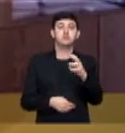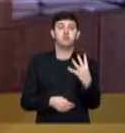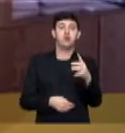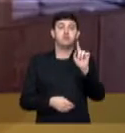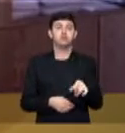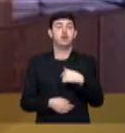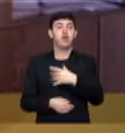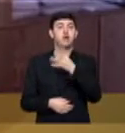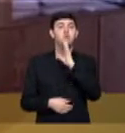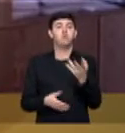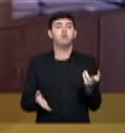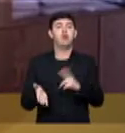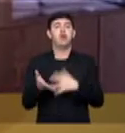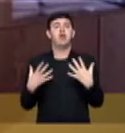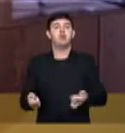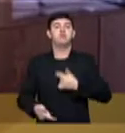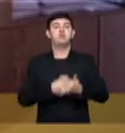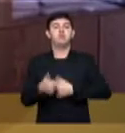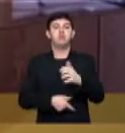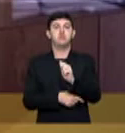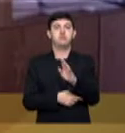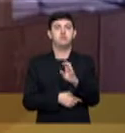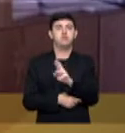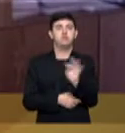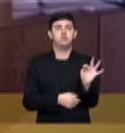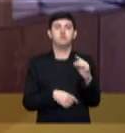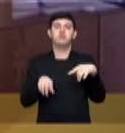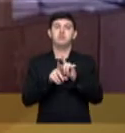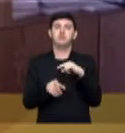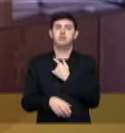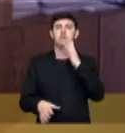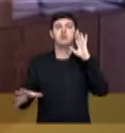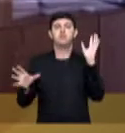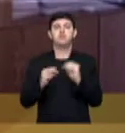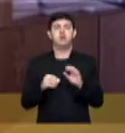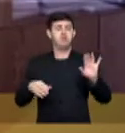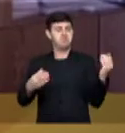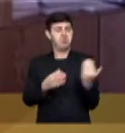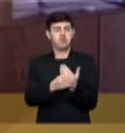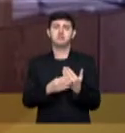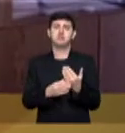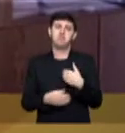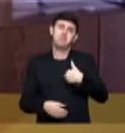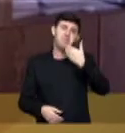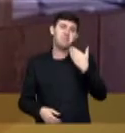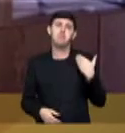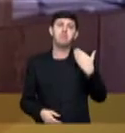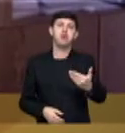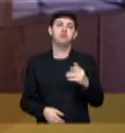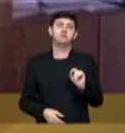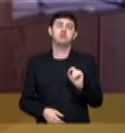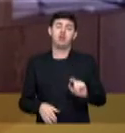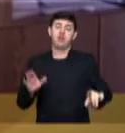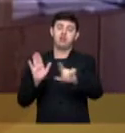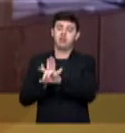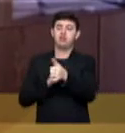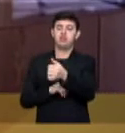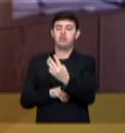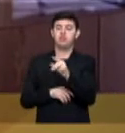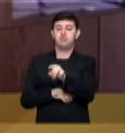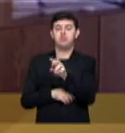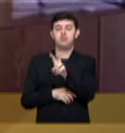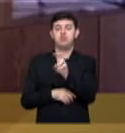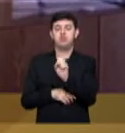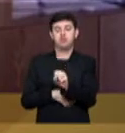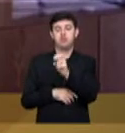ABERT. A suma fática é exatamente isso, ou seja, é uma ação direta que impugna a integralidade da Lei